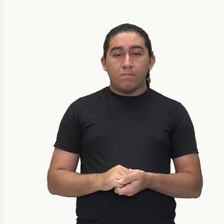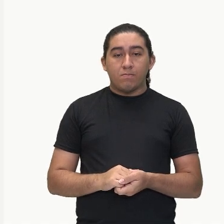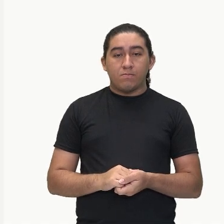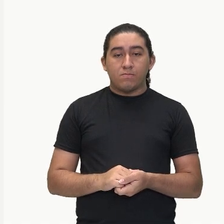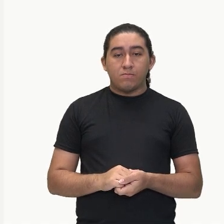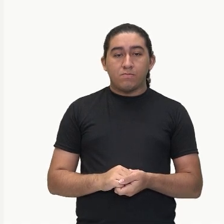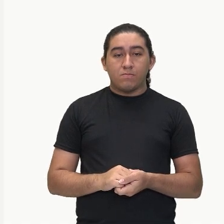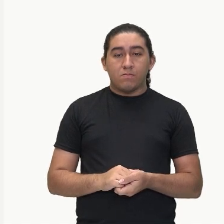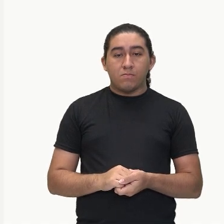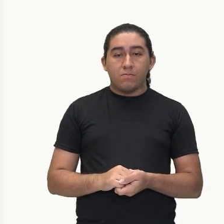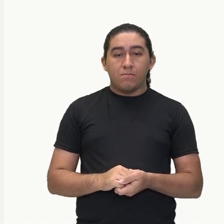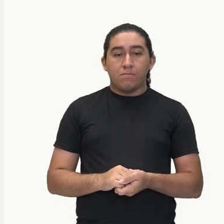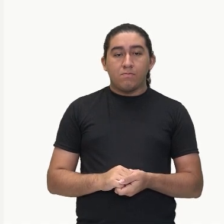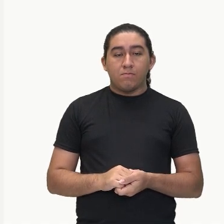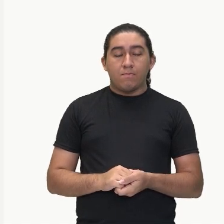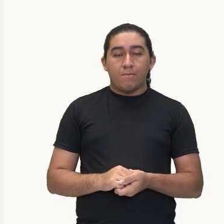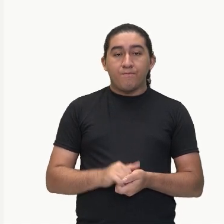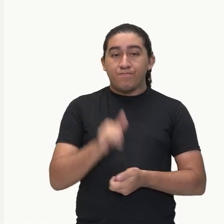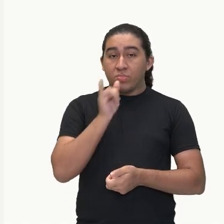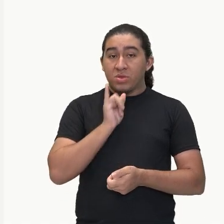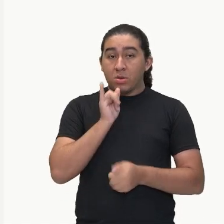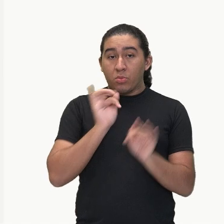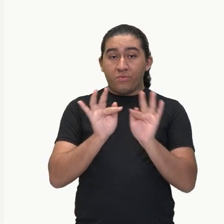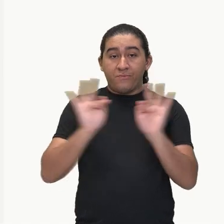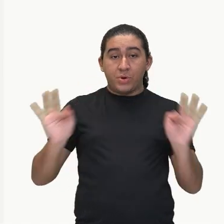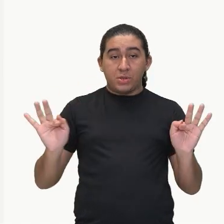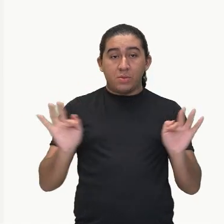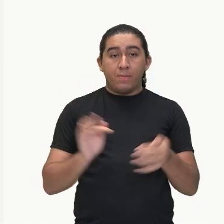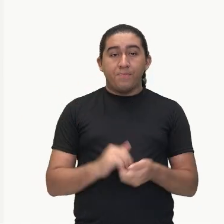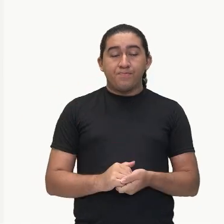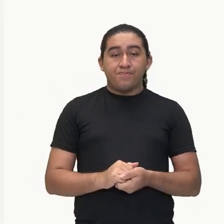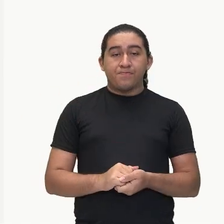mais próximo. Vamos ver exemplo?